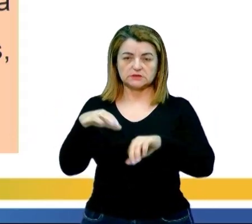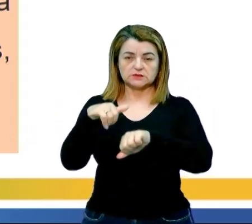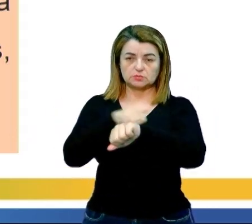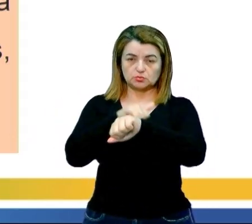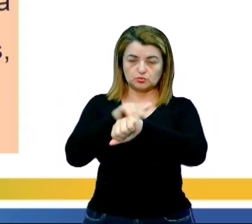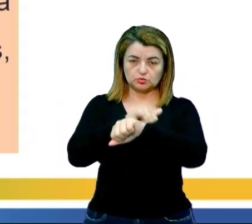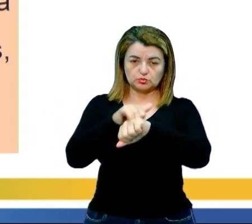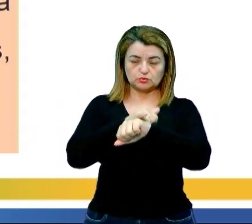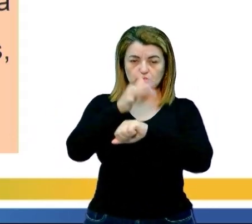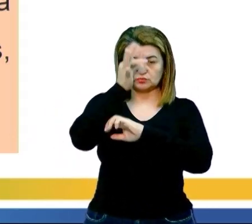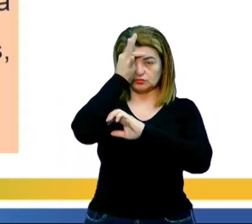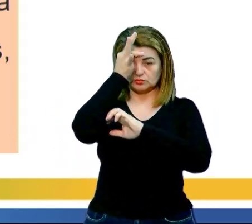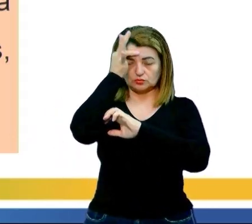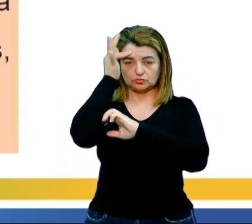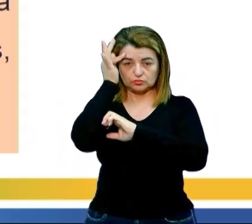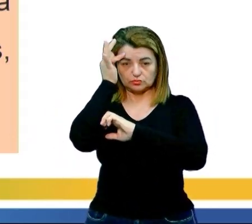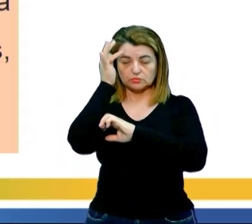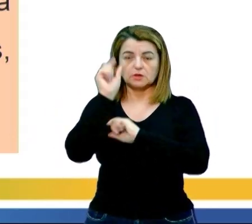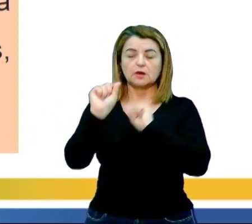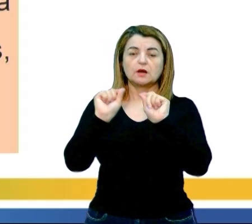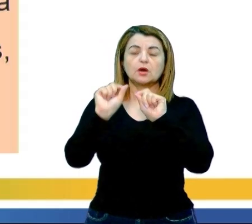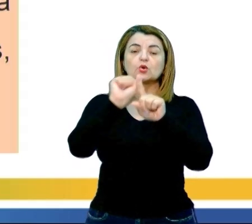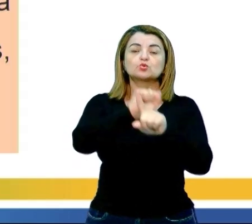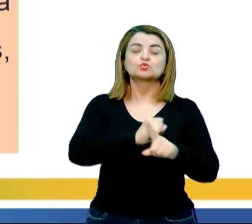mecanismos Foucault denomina de